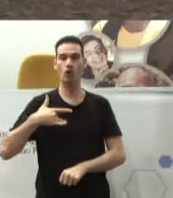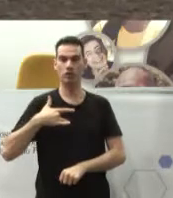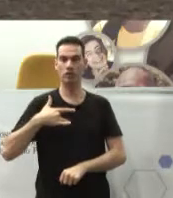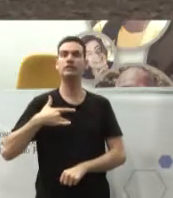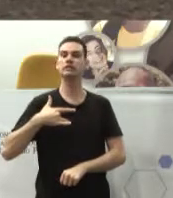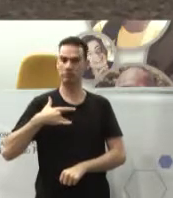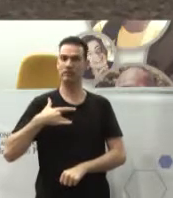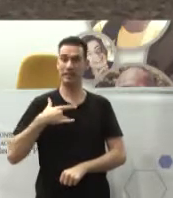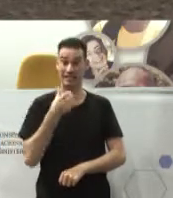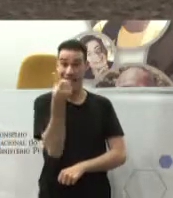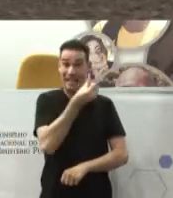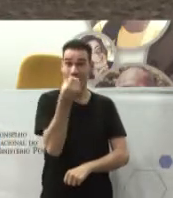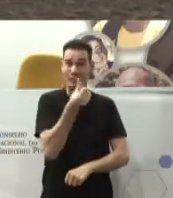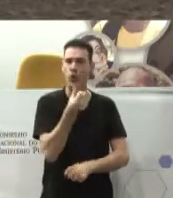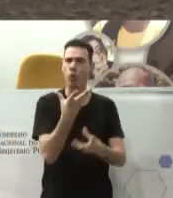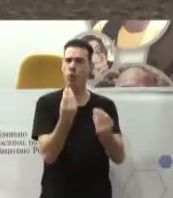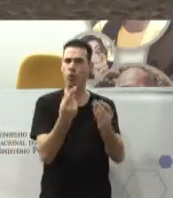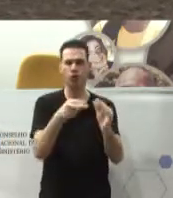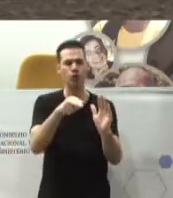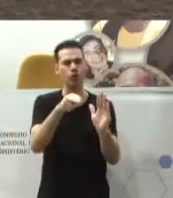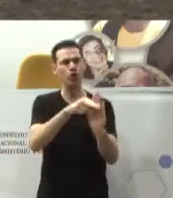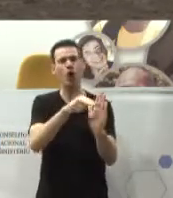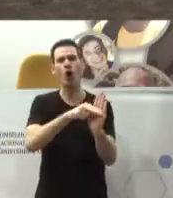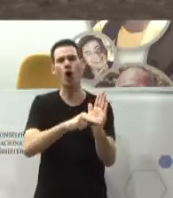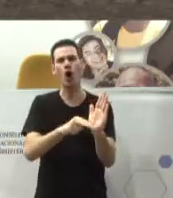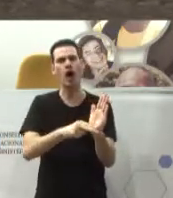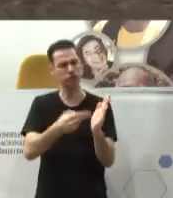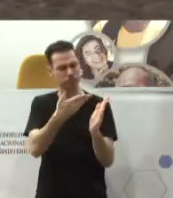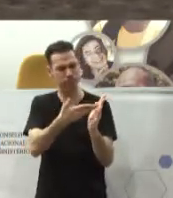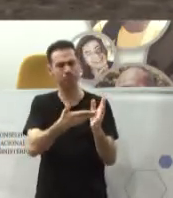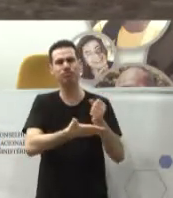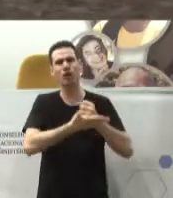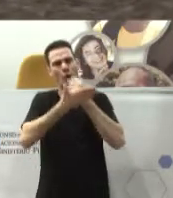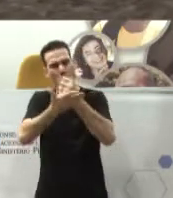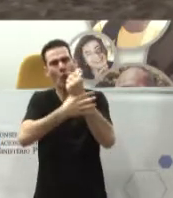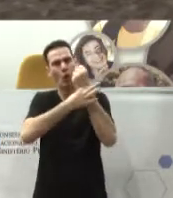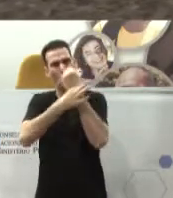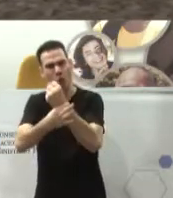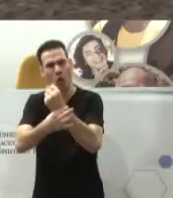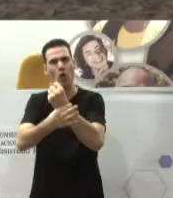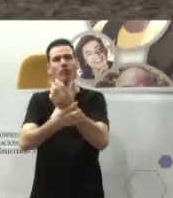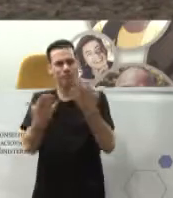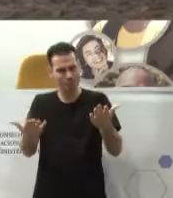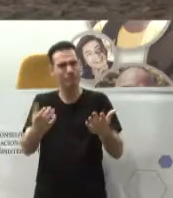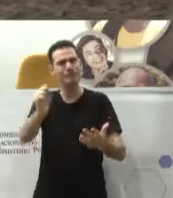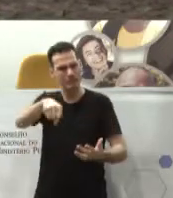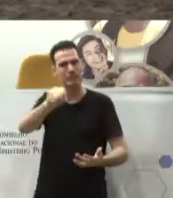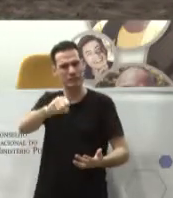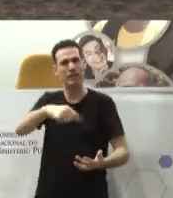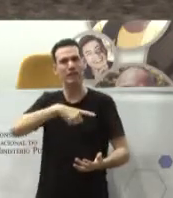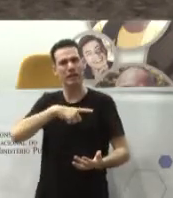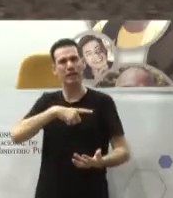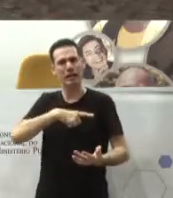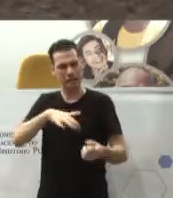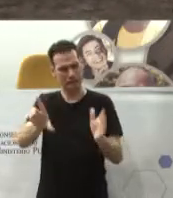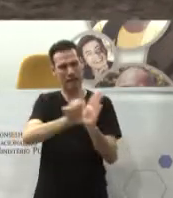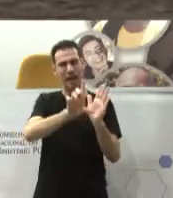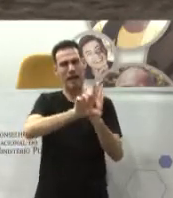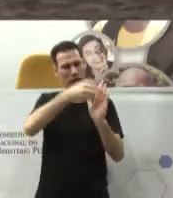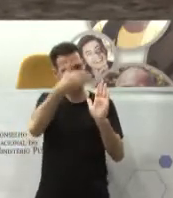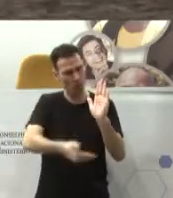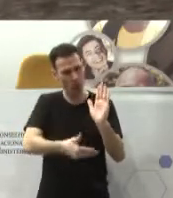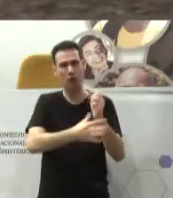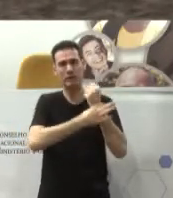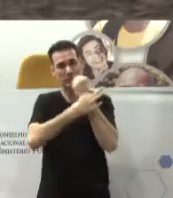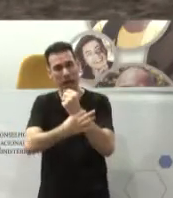então, é uma norma, é uma garantia constitucional de efeito concreto, de eficácia plena, sim, porque a Constituição Federal